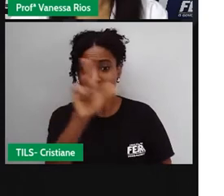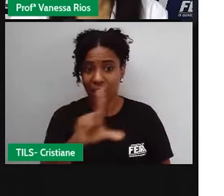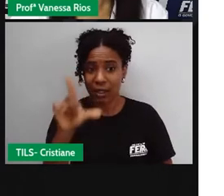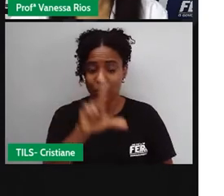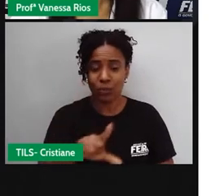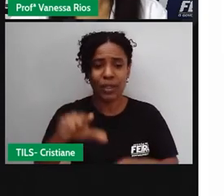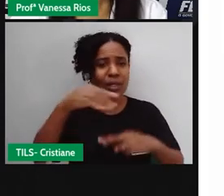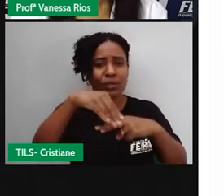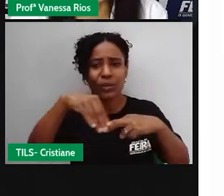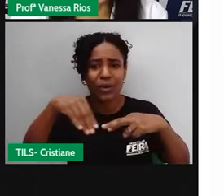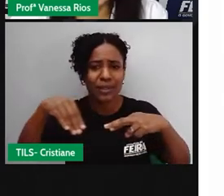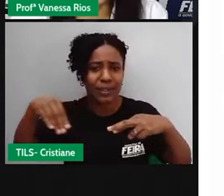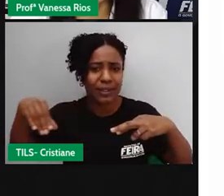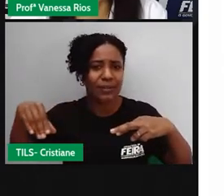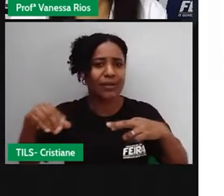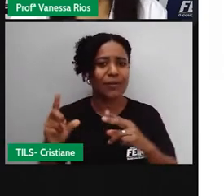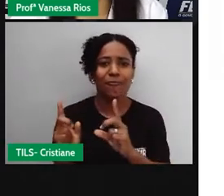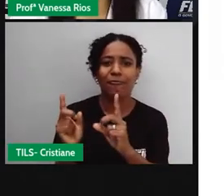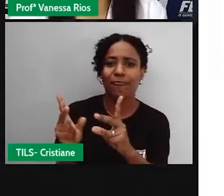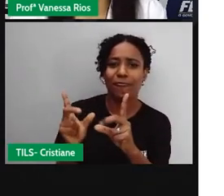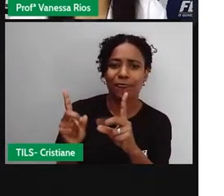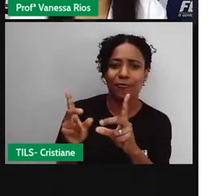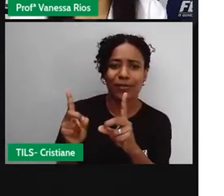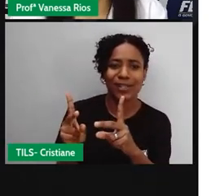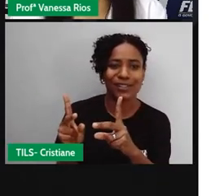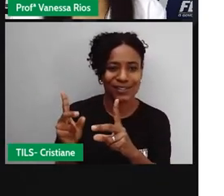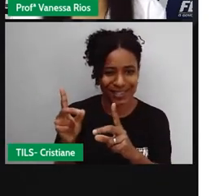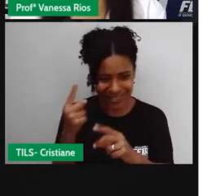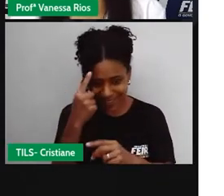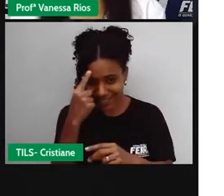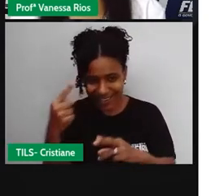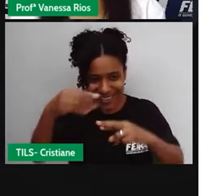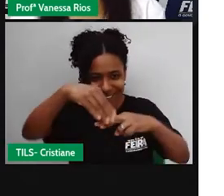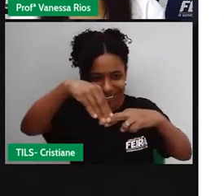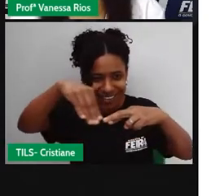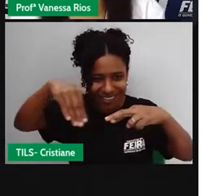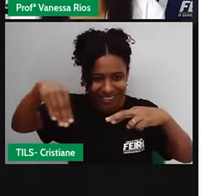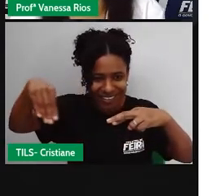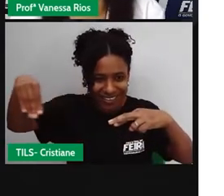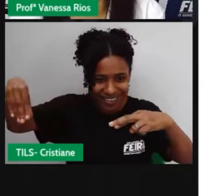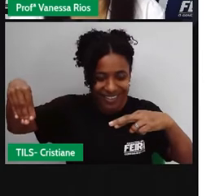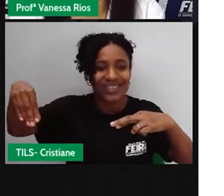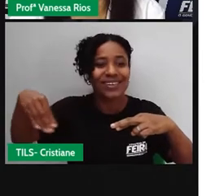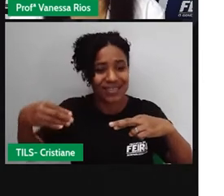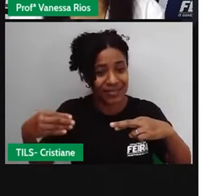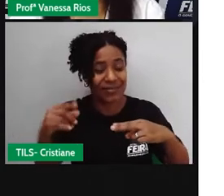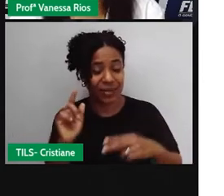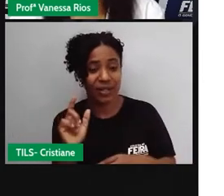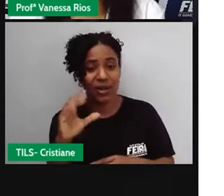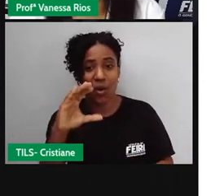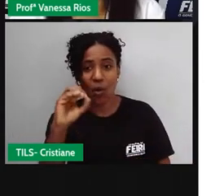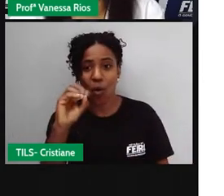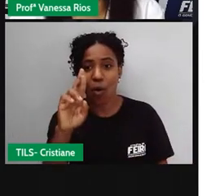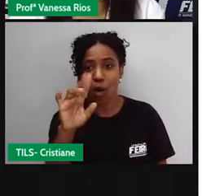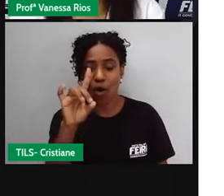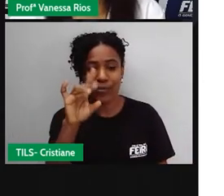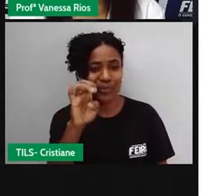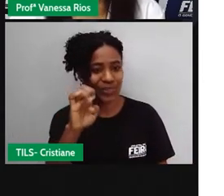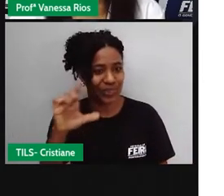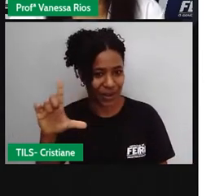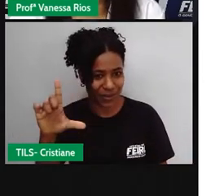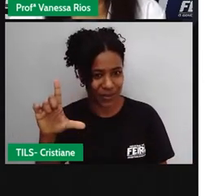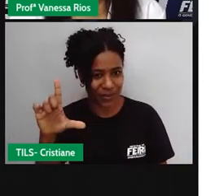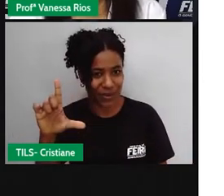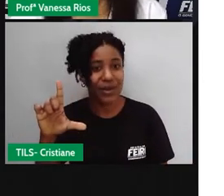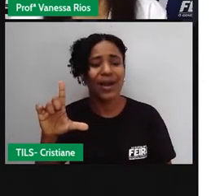esses folhetos são vendidos. Então, quando a gente lembra da palavra cordel e associa a palavra corda, a gente não está errado,